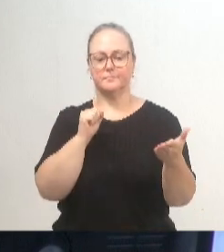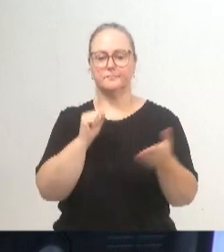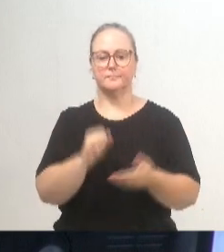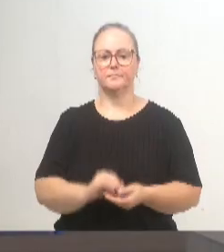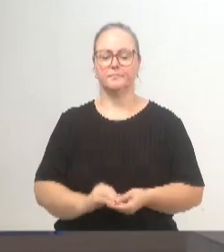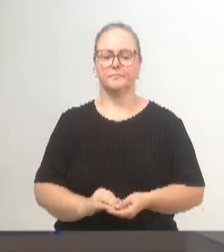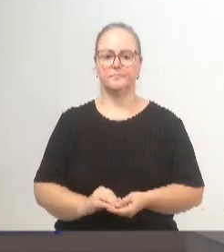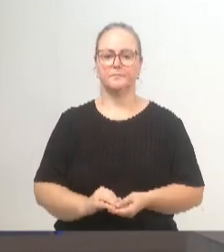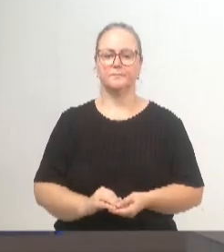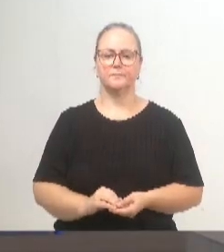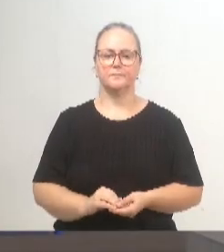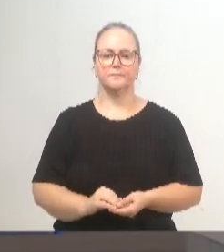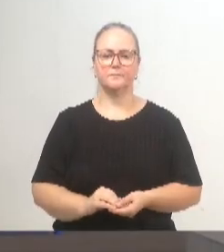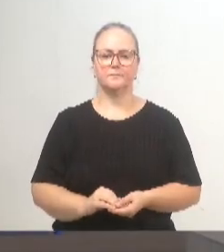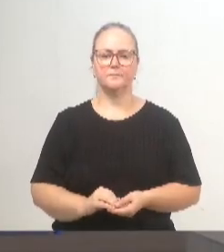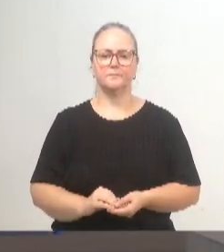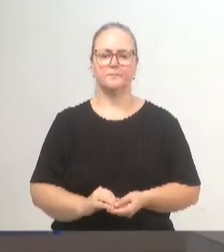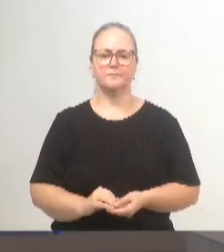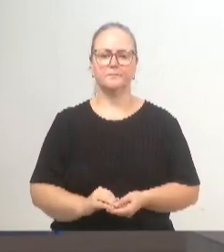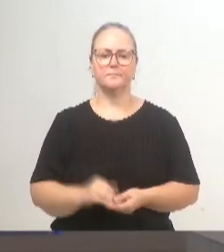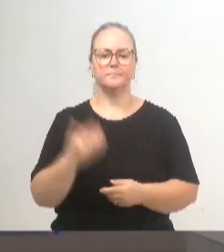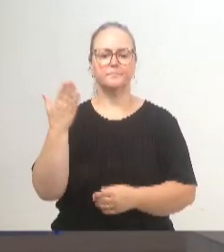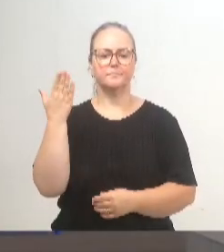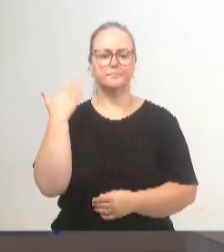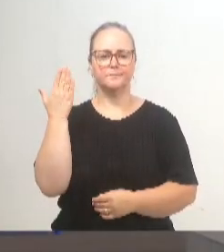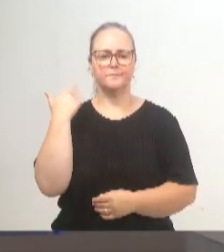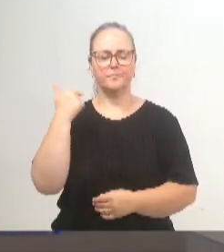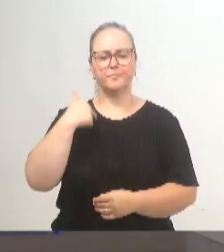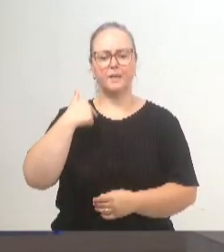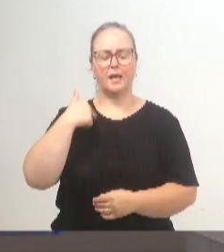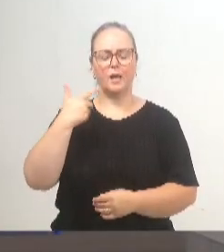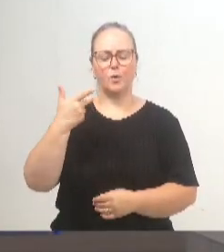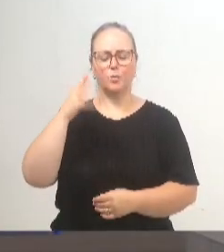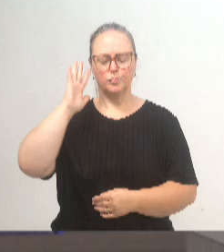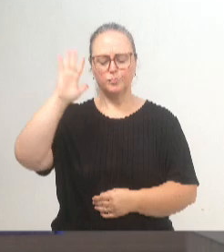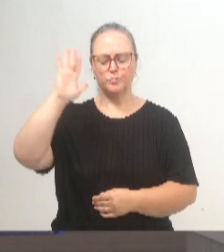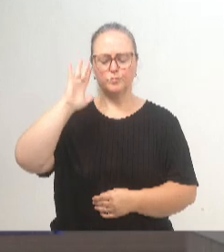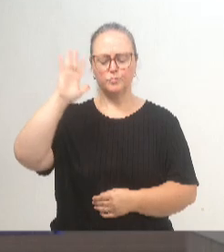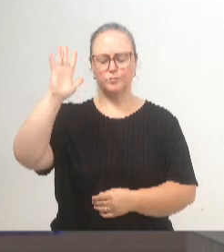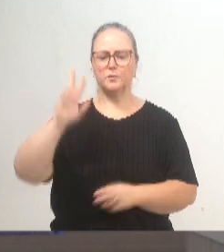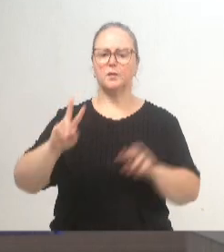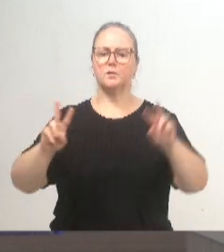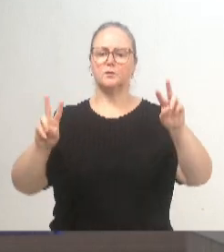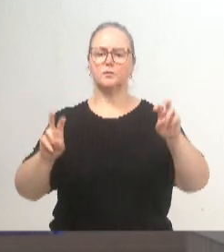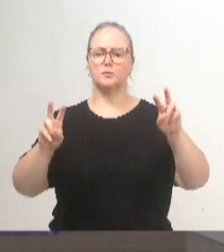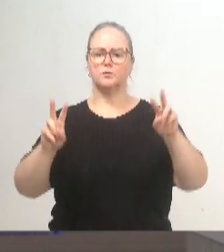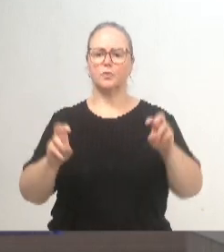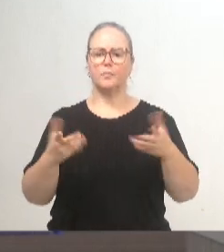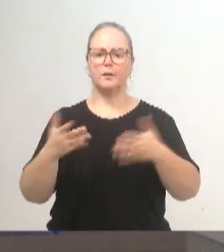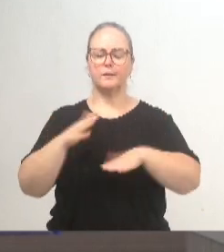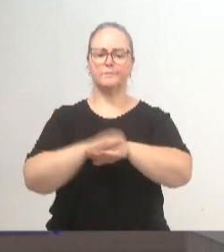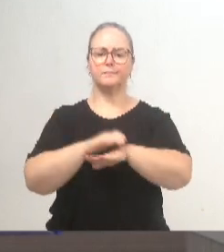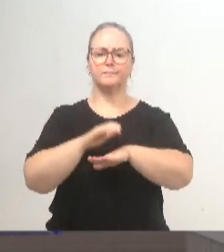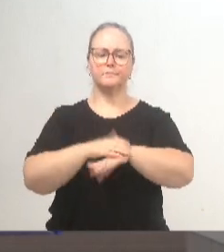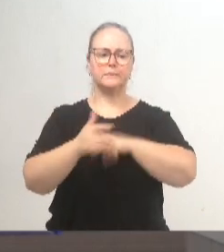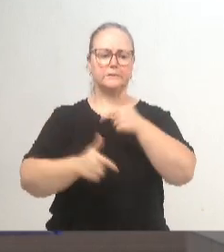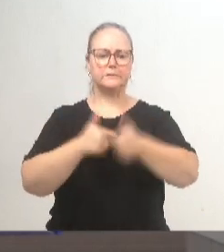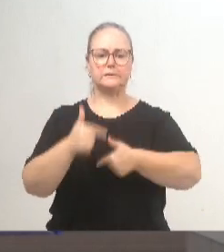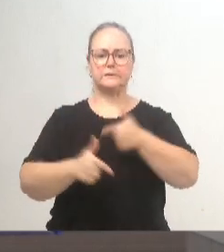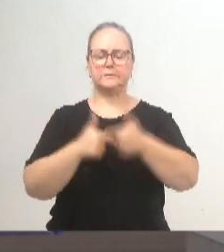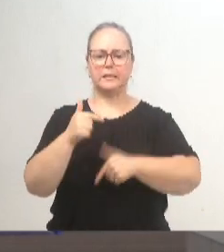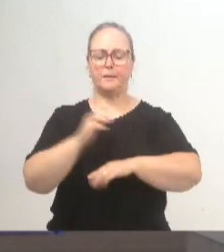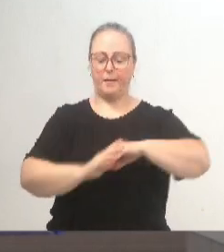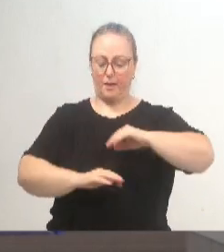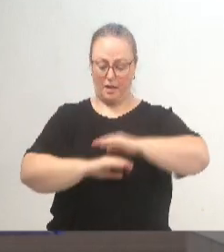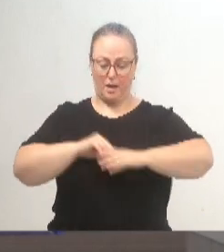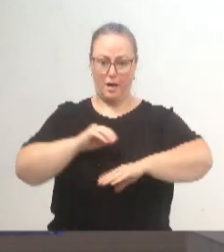Gilson. Vereador Jean Volpato, esses dias eu estava fazendo uma reflexão com relação à busca incansável por mão de obra na nossa cidade, que é um grande